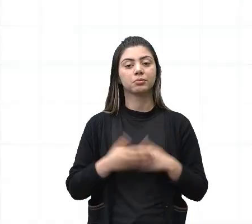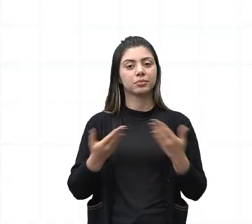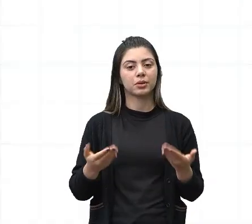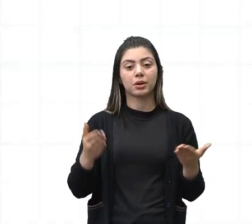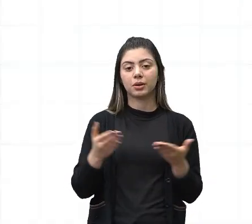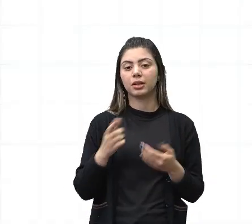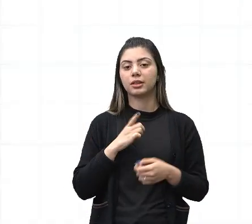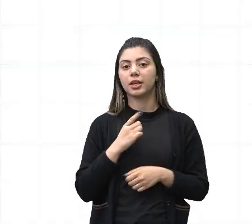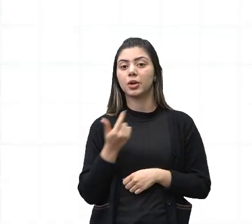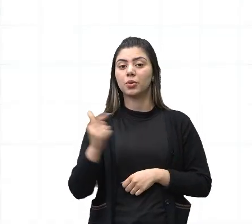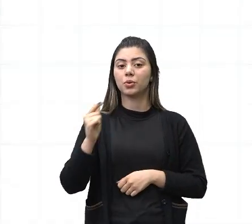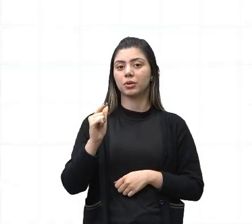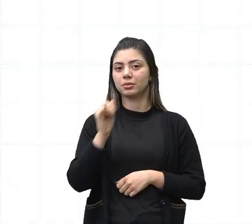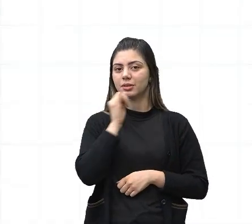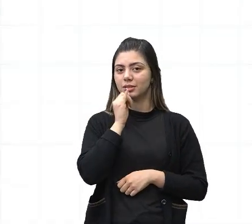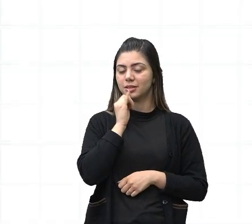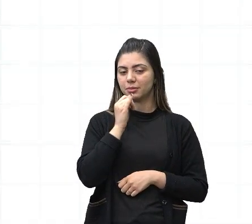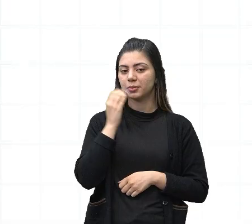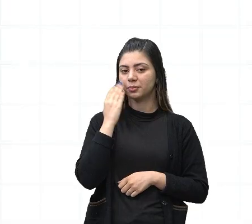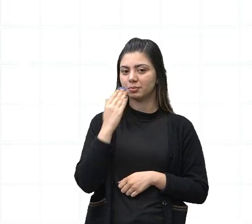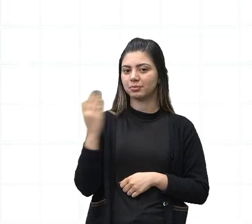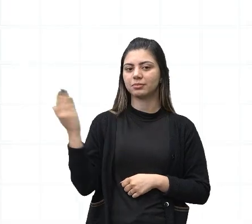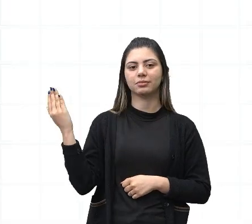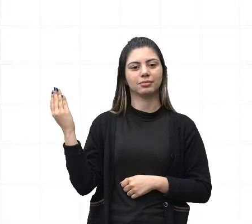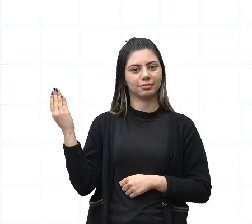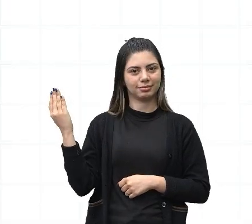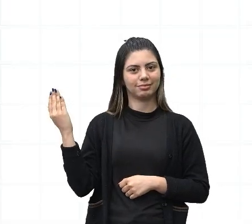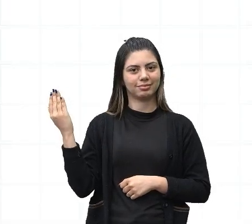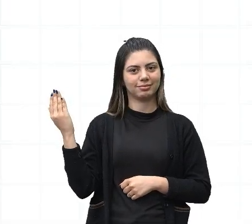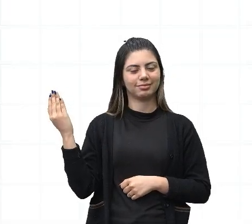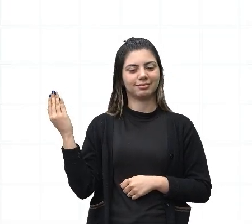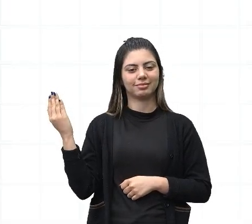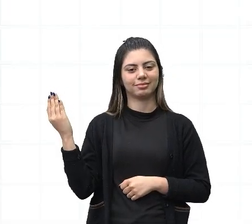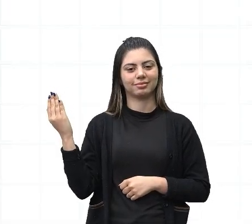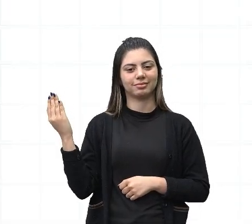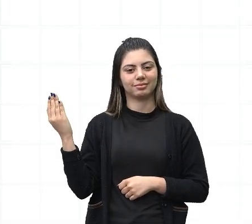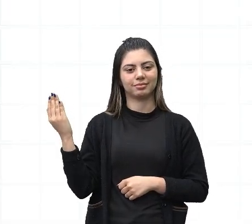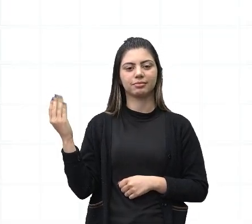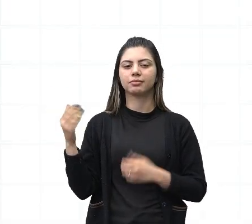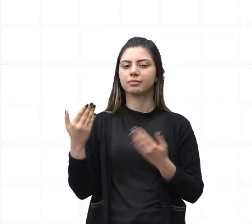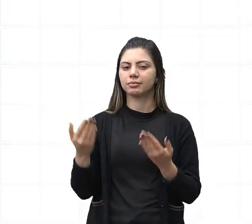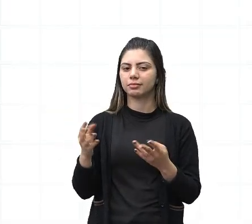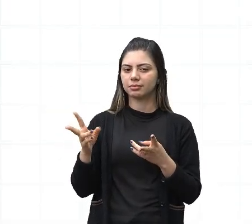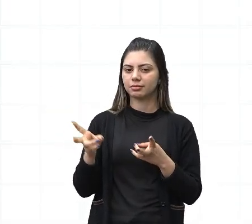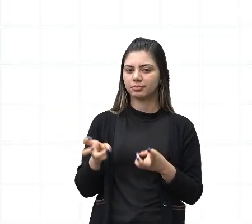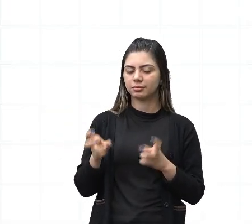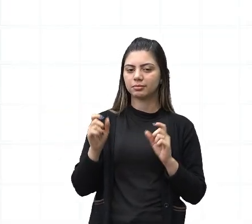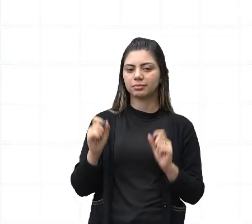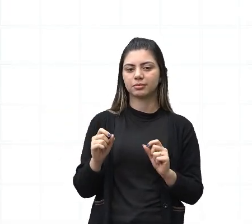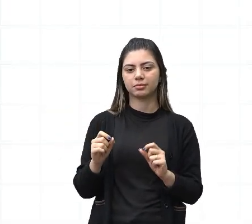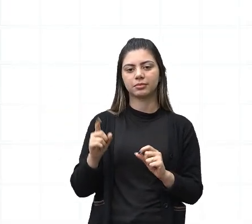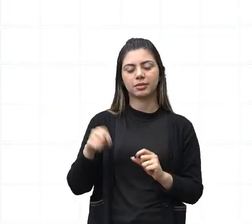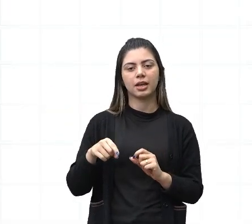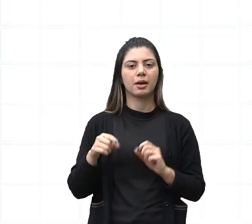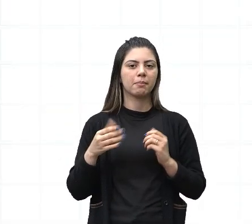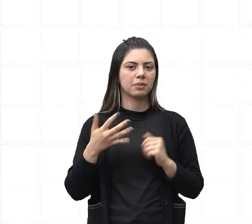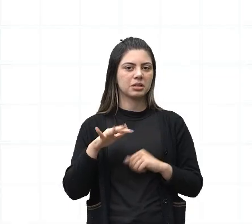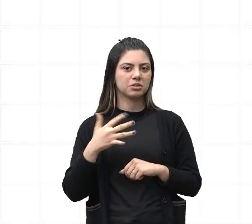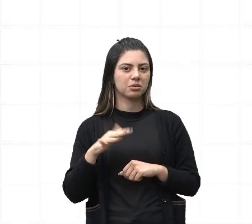exemplo de figurino. E olha só, a gente tem aqui um outro figurino. A gente seria uma versão dos anos